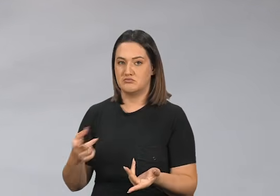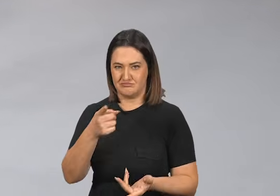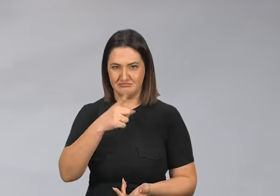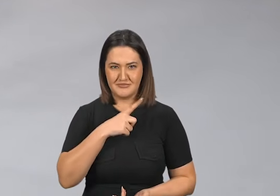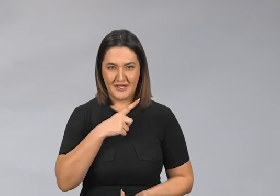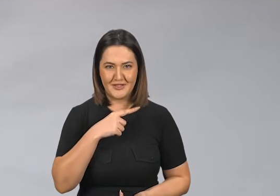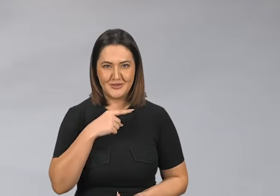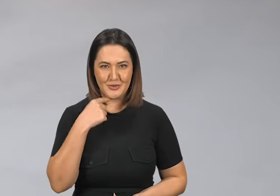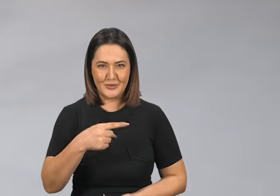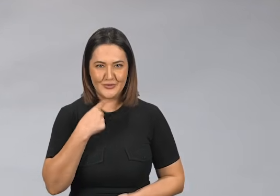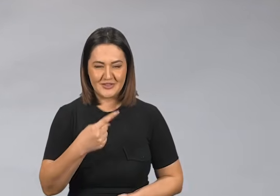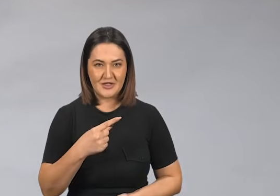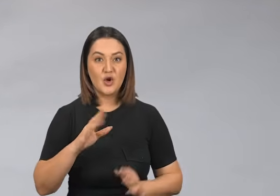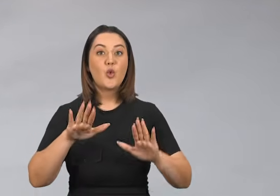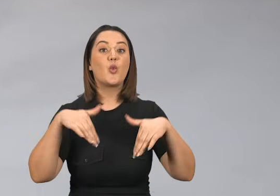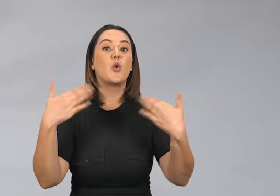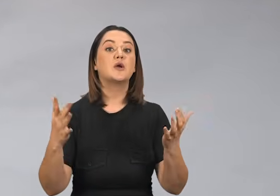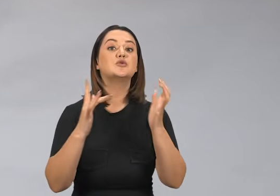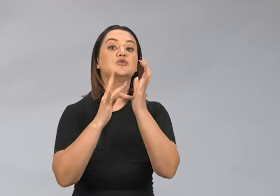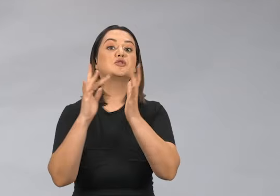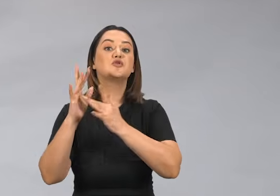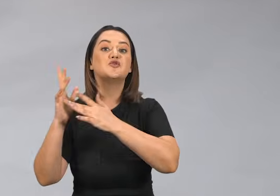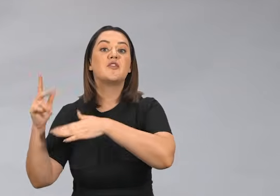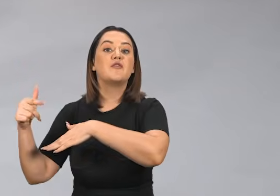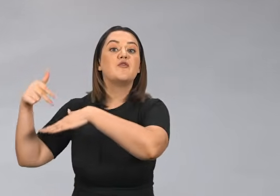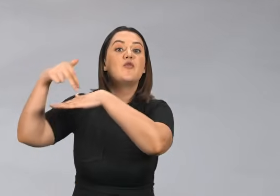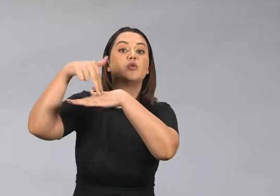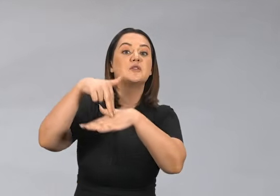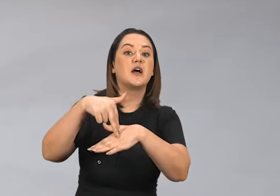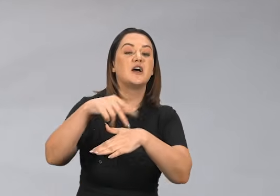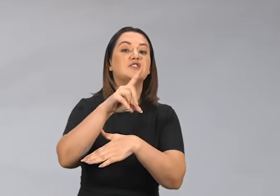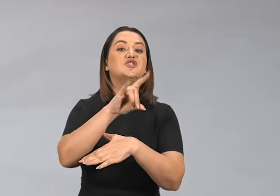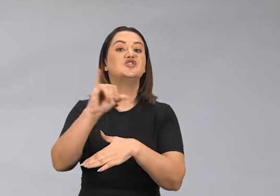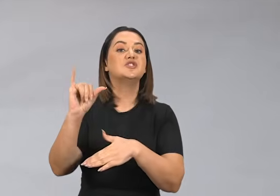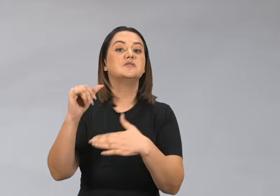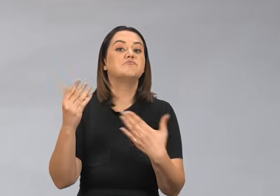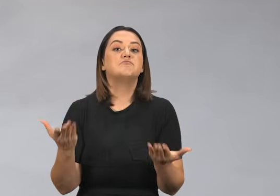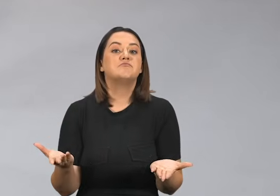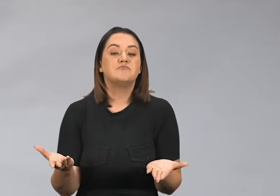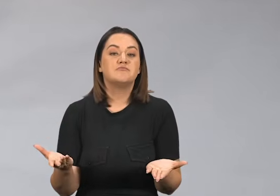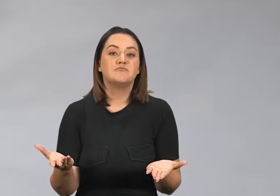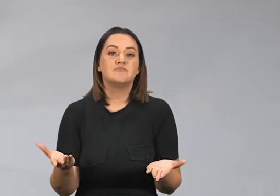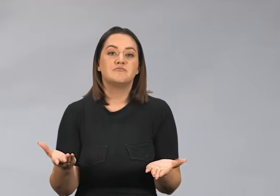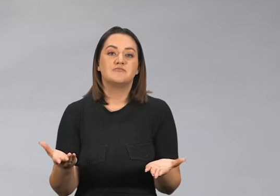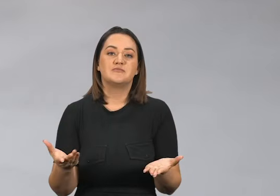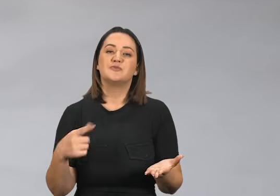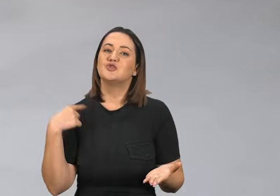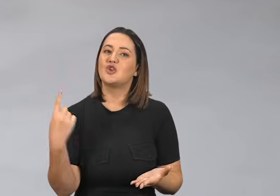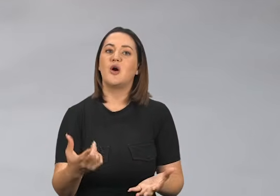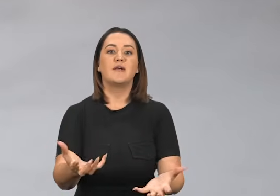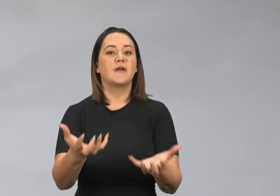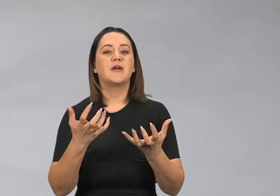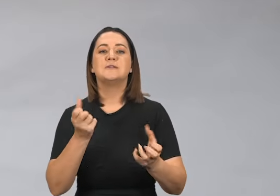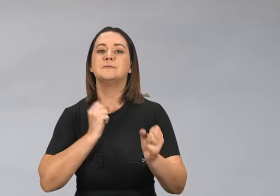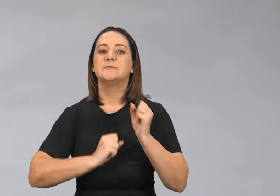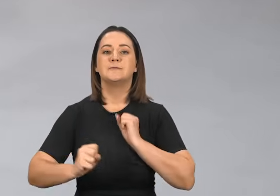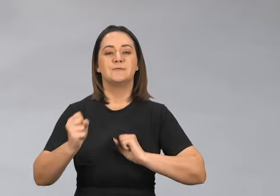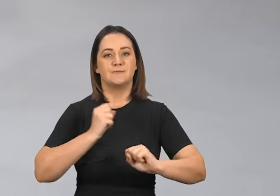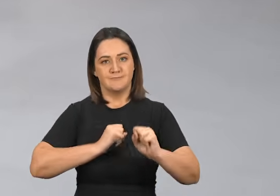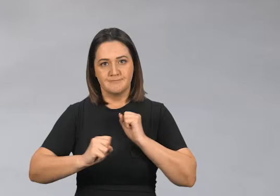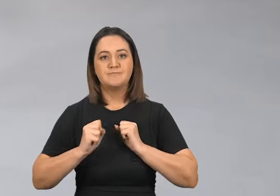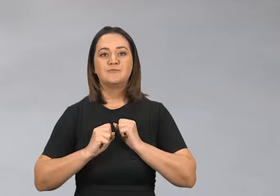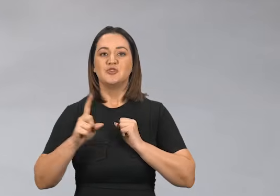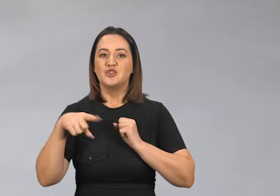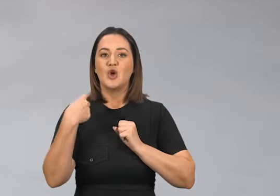você. Quando Jesus vai voltar? Quando? Qual será o dia da volta de Cristo? Nós desejamos esse